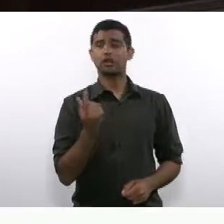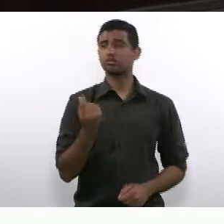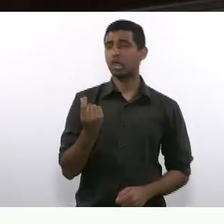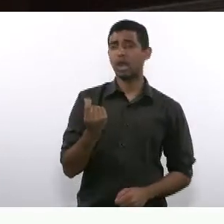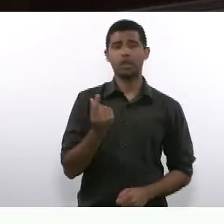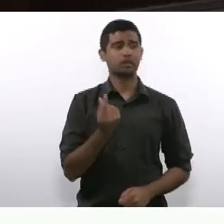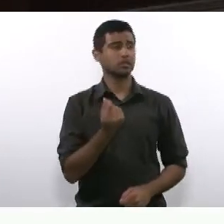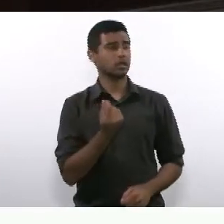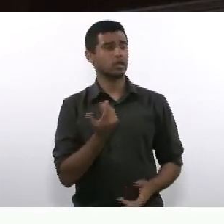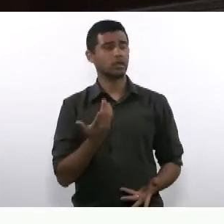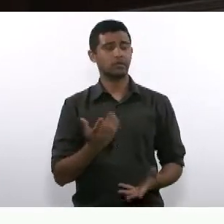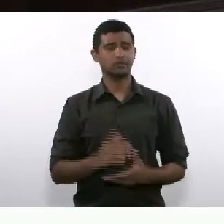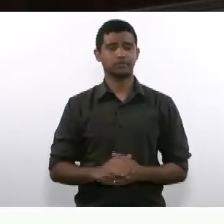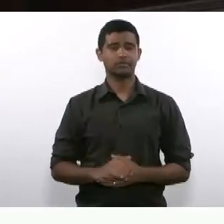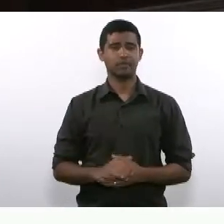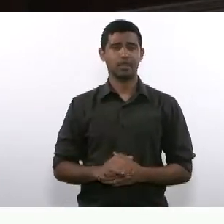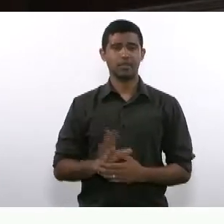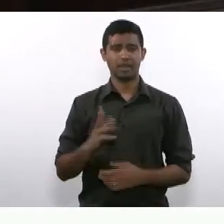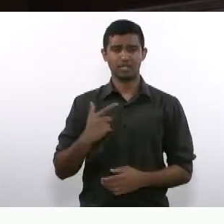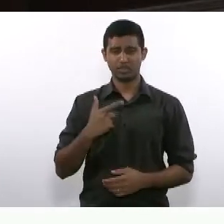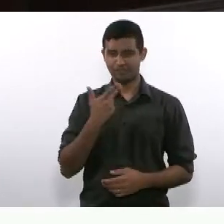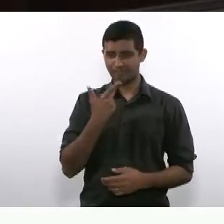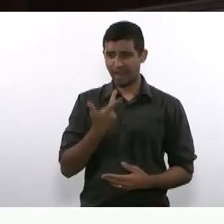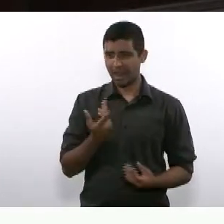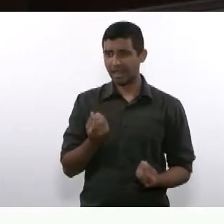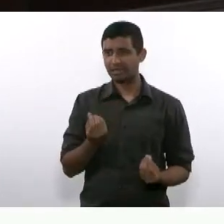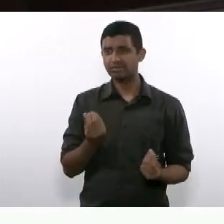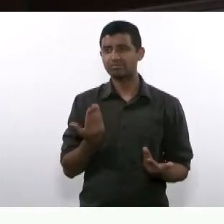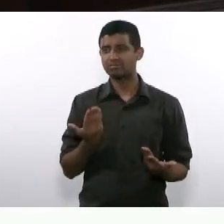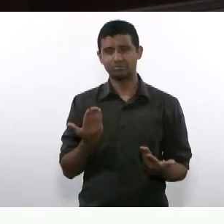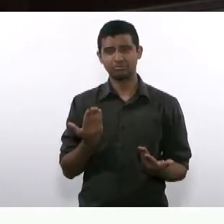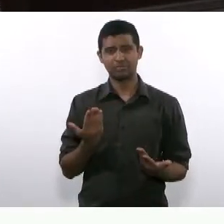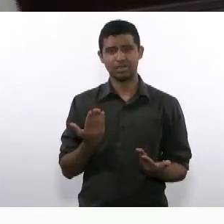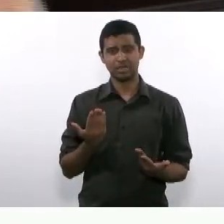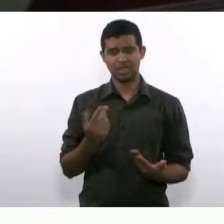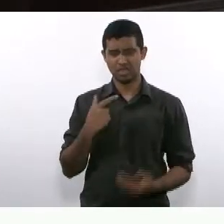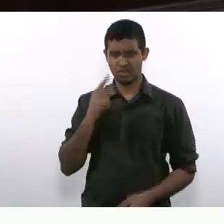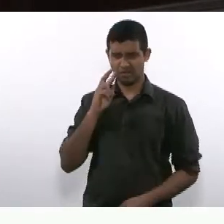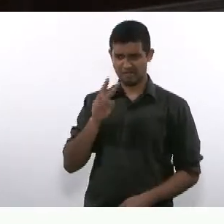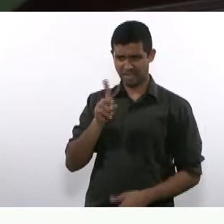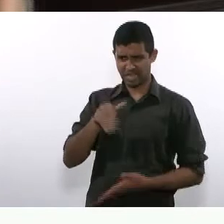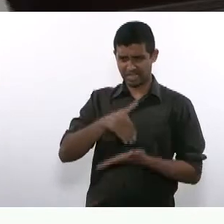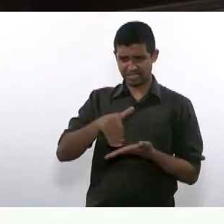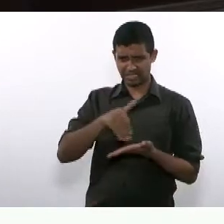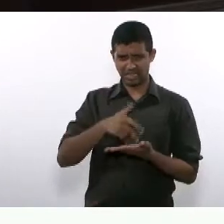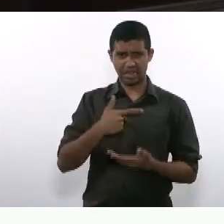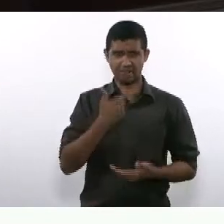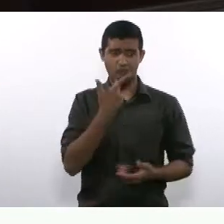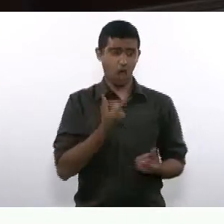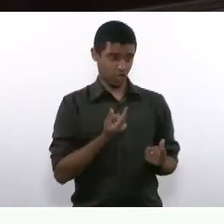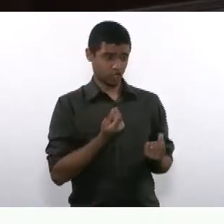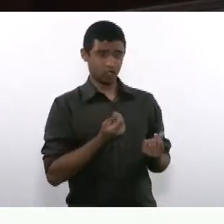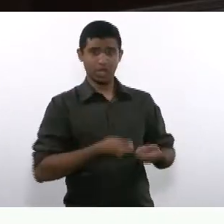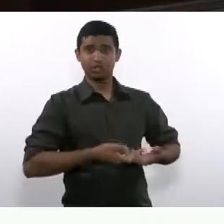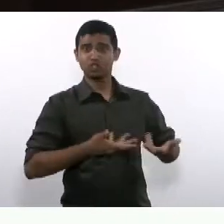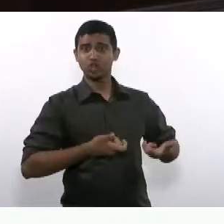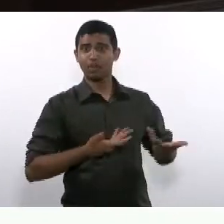mas ninguém diz de onde vem. Eu não vi um secretário dizer, olha, tem dinheiro sobrando em tal